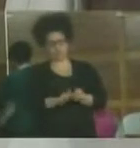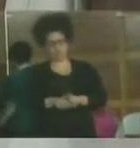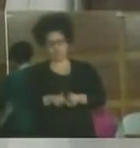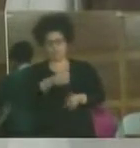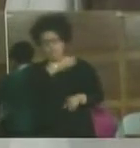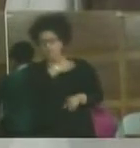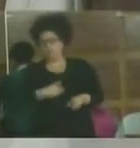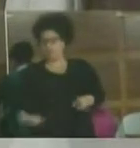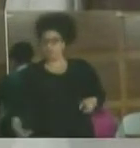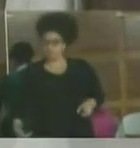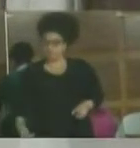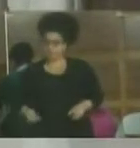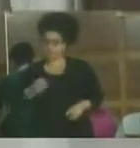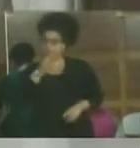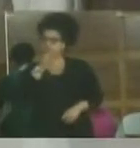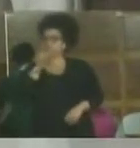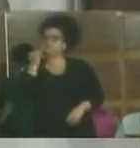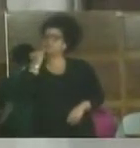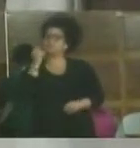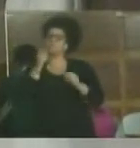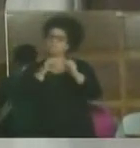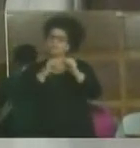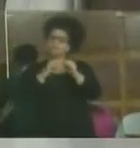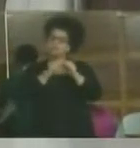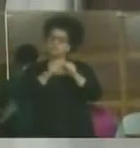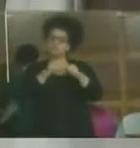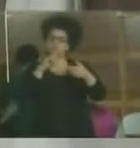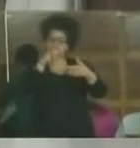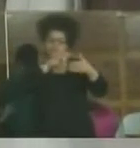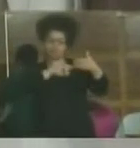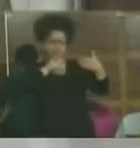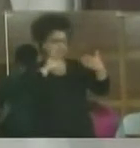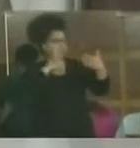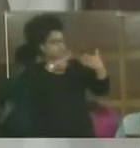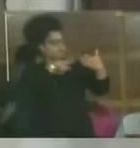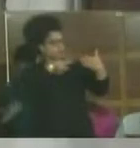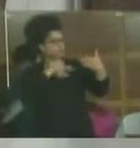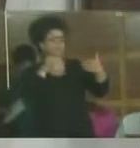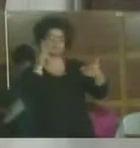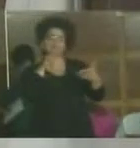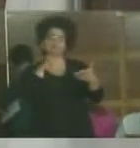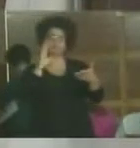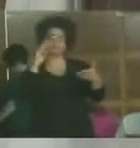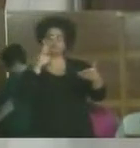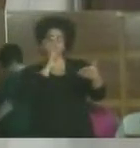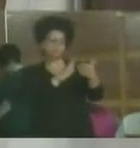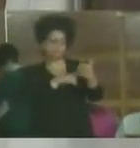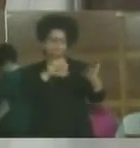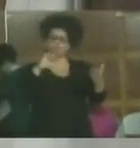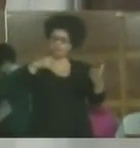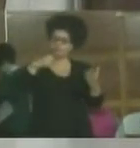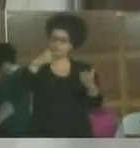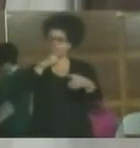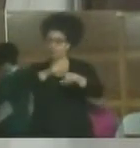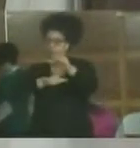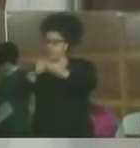Fernando Jordão, realizando aí as indicações de vereadores e atendendo a população de Angra dos Reis. Isso que é o mais